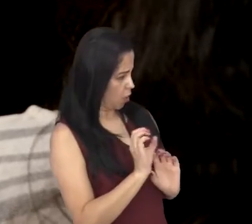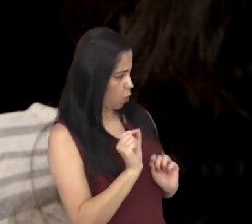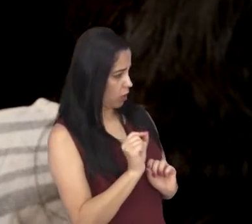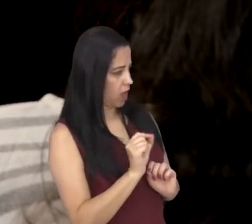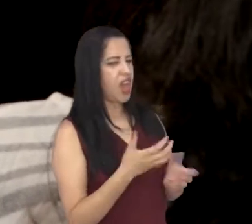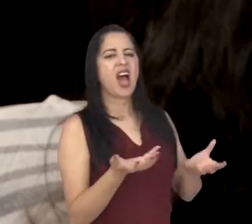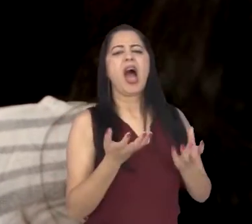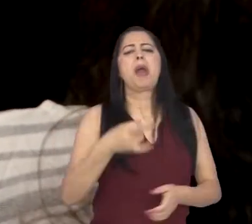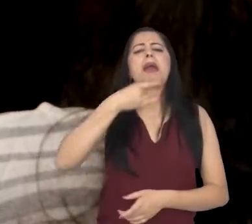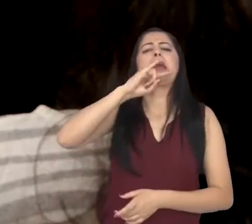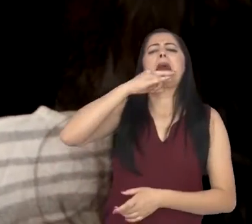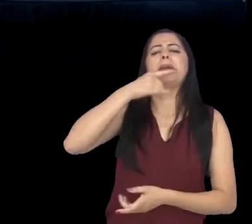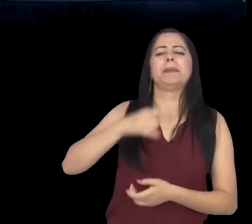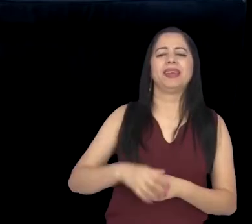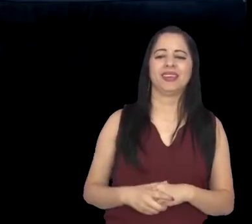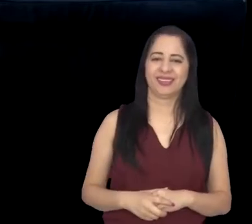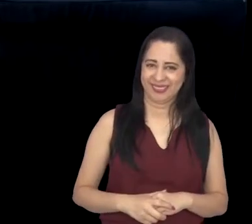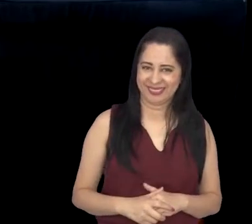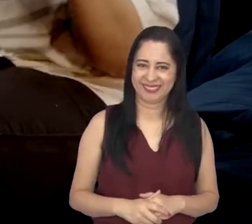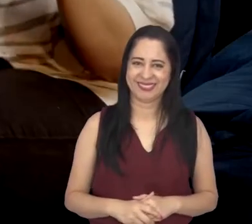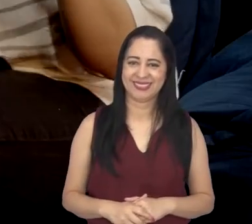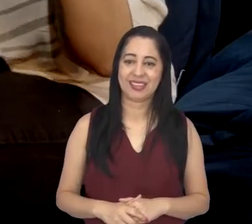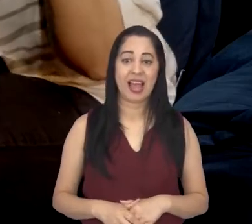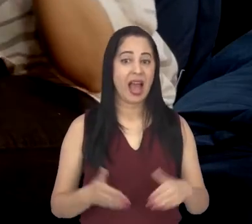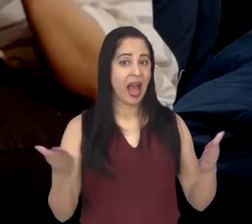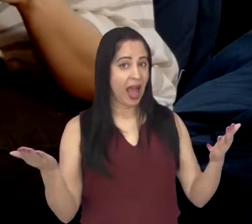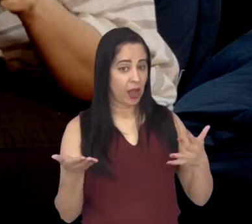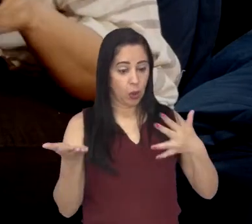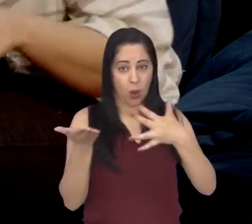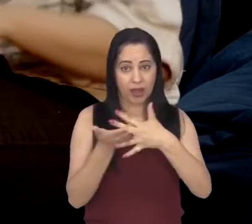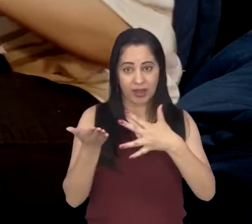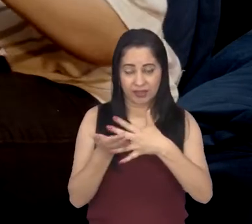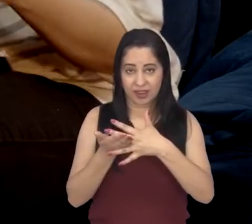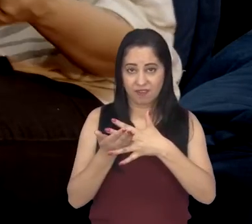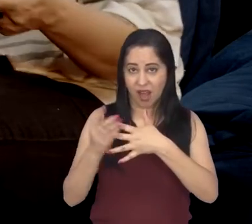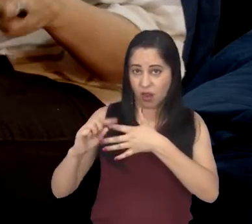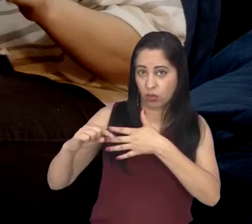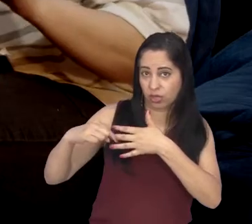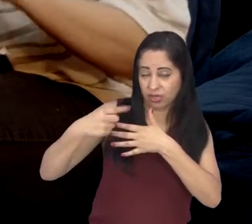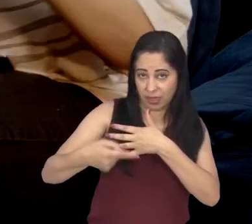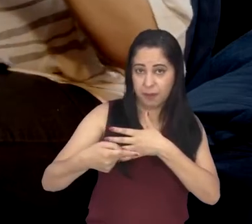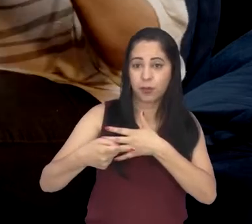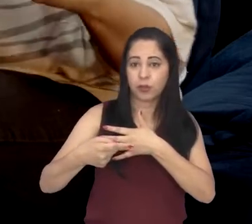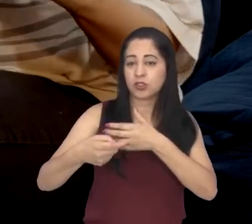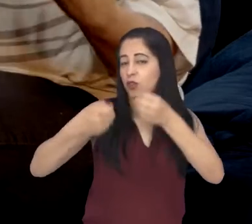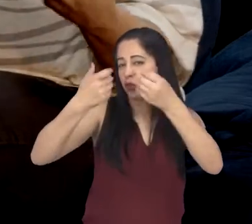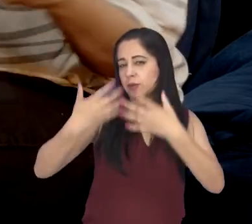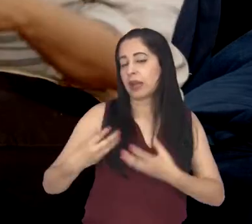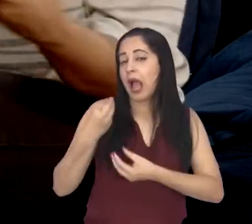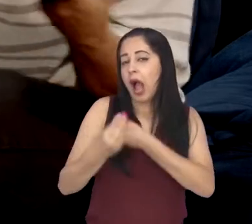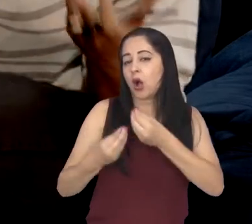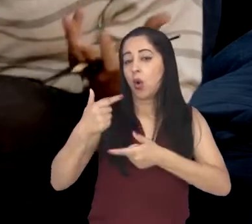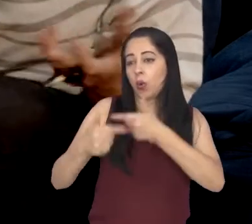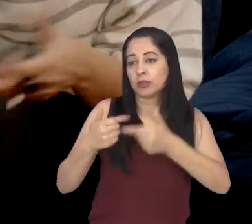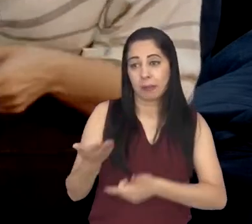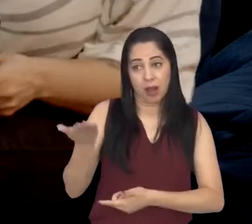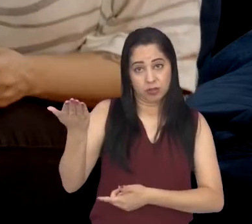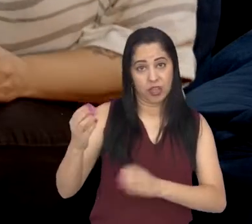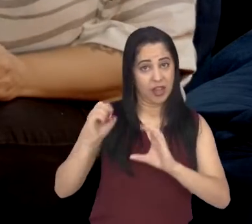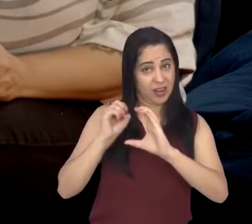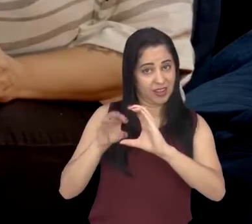Nossa. Gilson, vamos chamar o comercial, porque na volta a gente vai falar como foi o trabalho do Gilson na